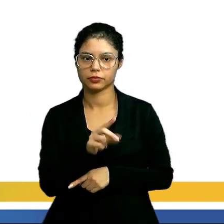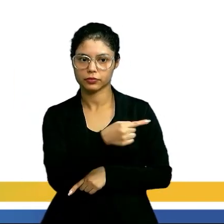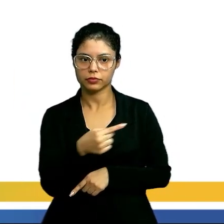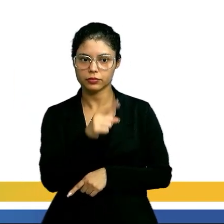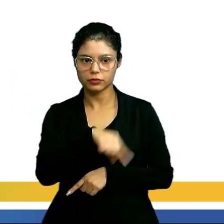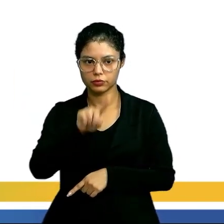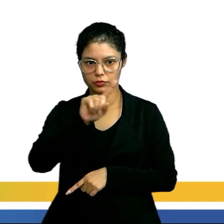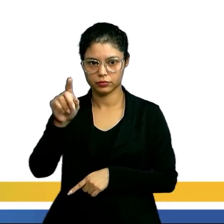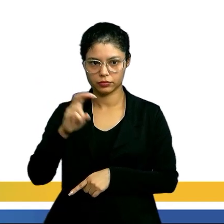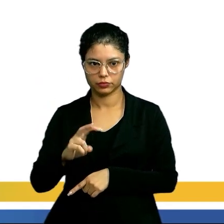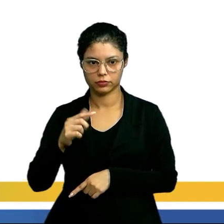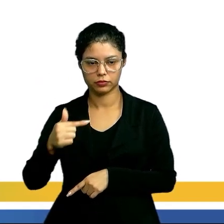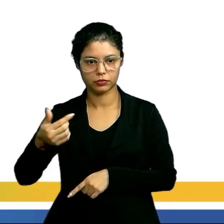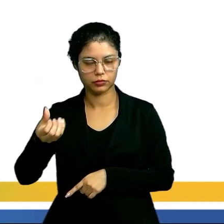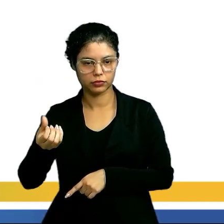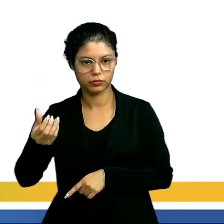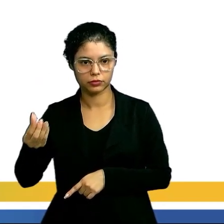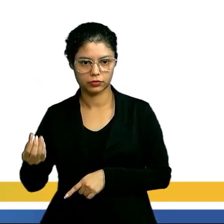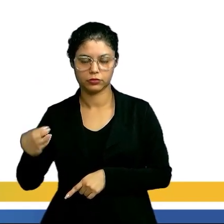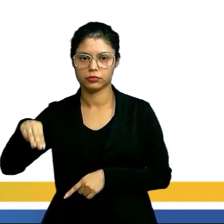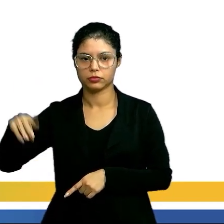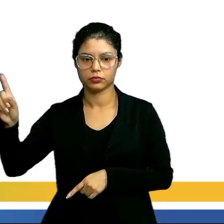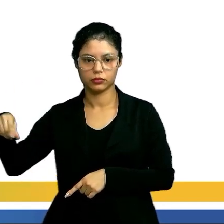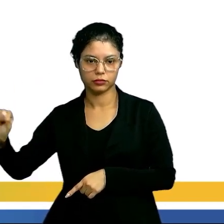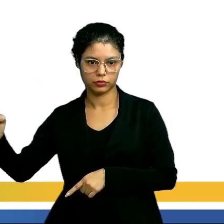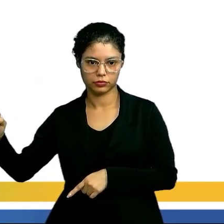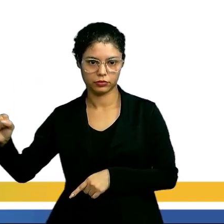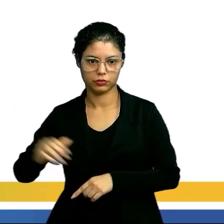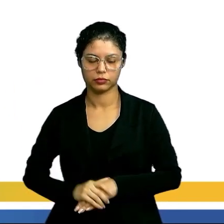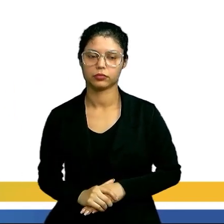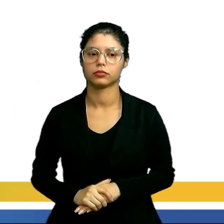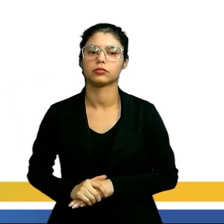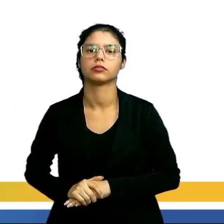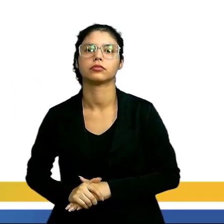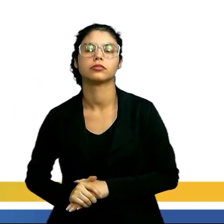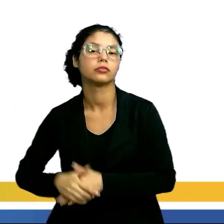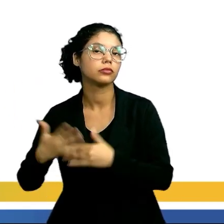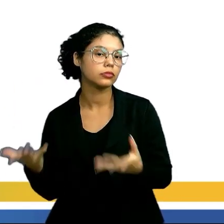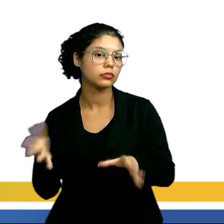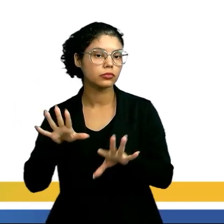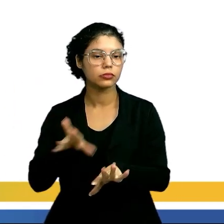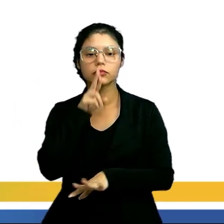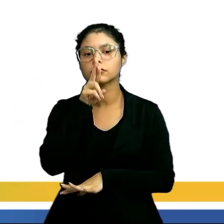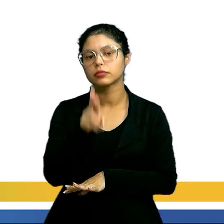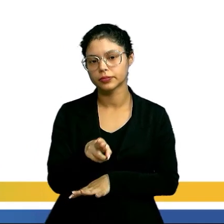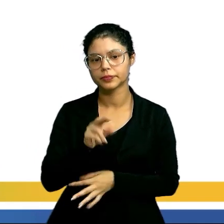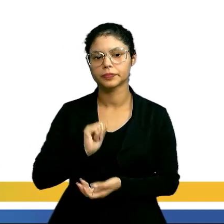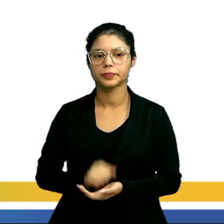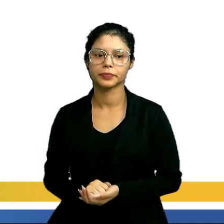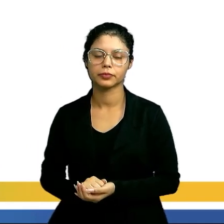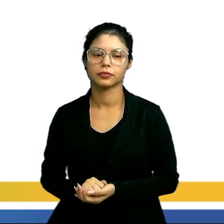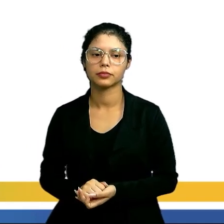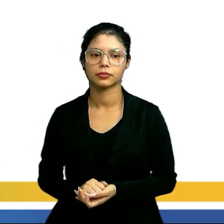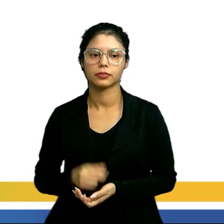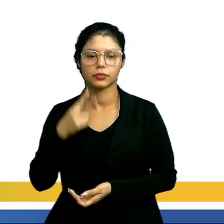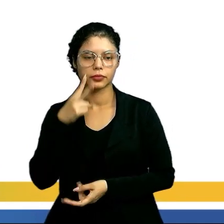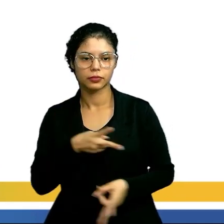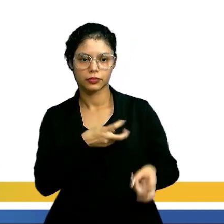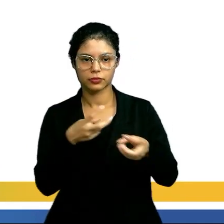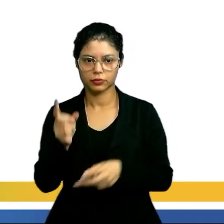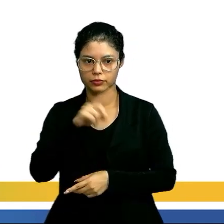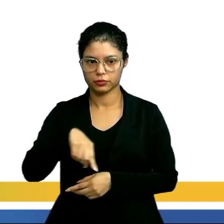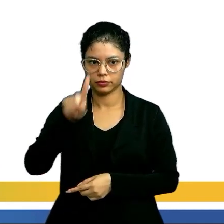queremos aqui. Letra B. A energia potencial gravitacional em energia cinética? Não, em nenhum momento